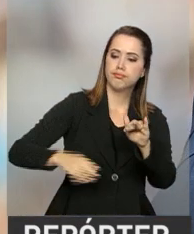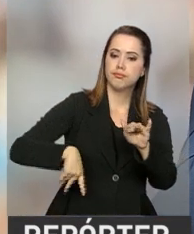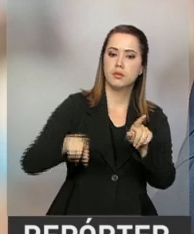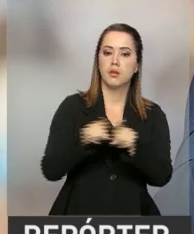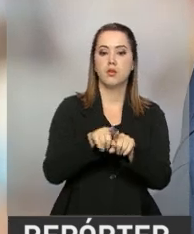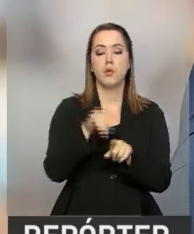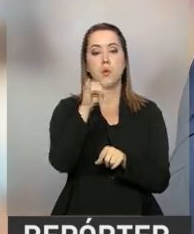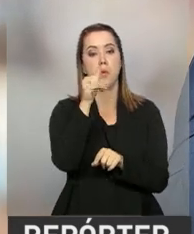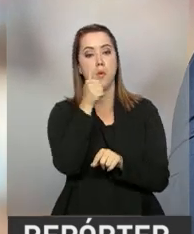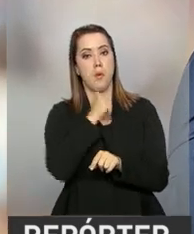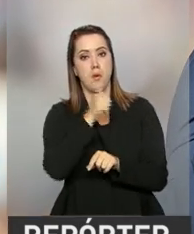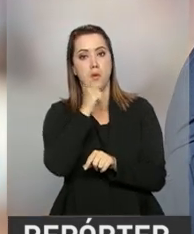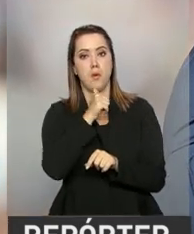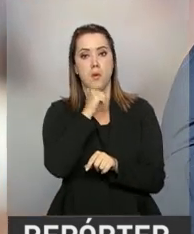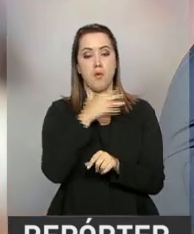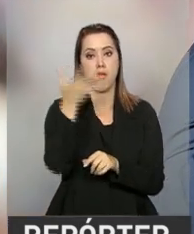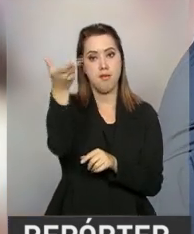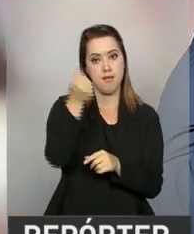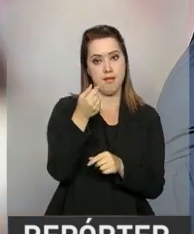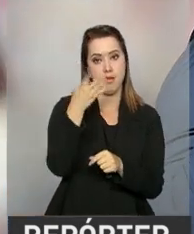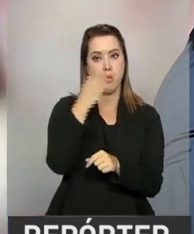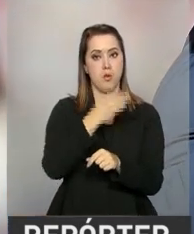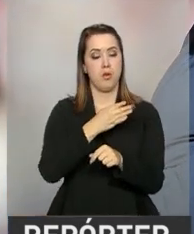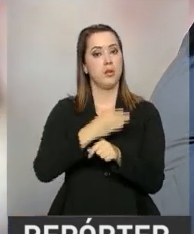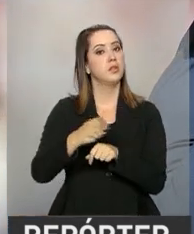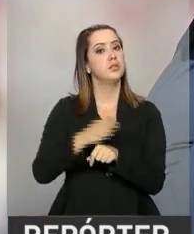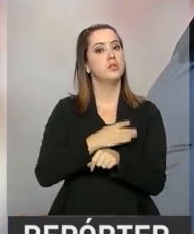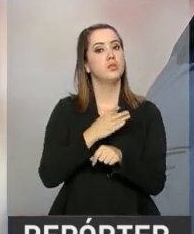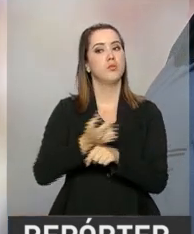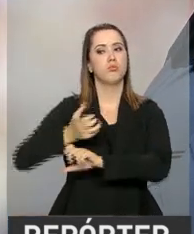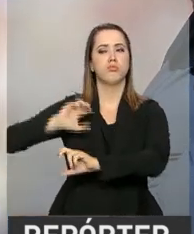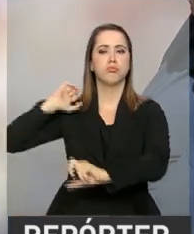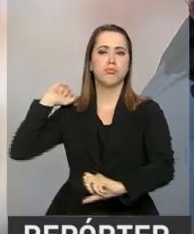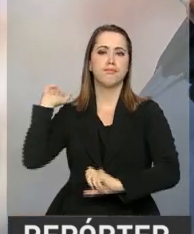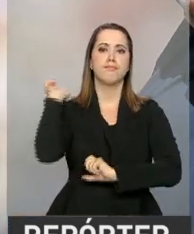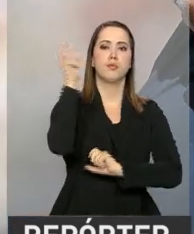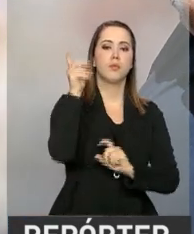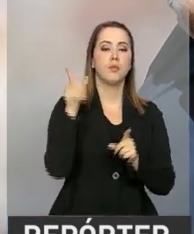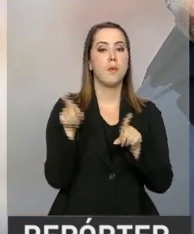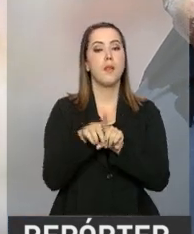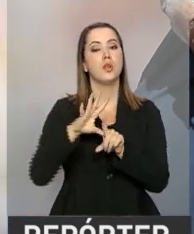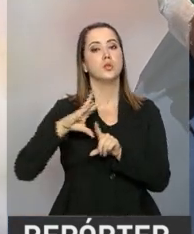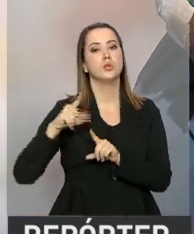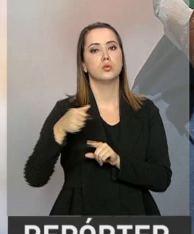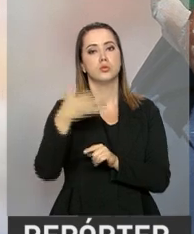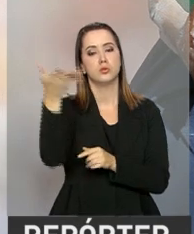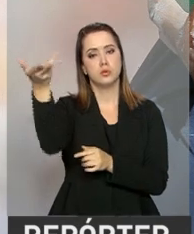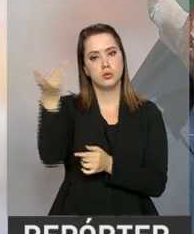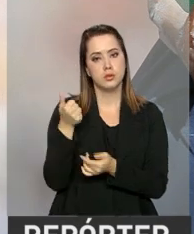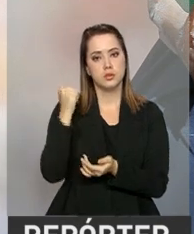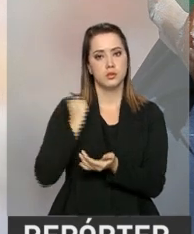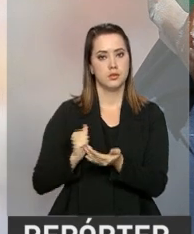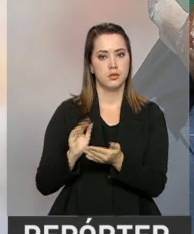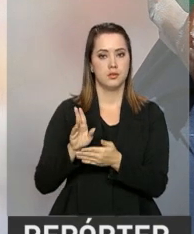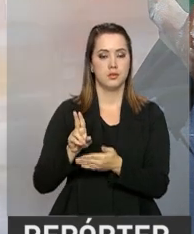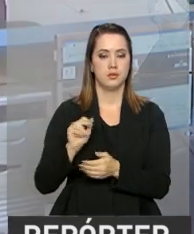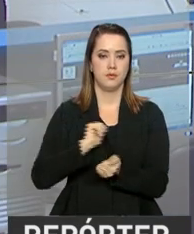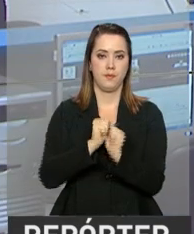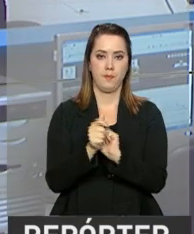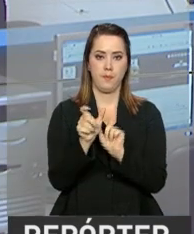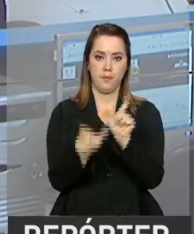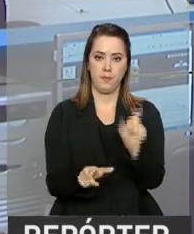e Isabela Campos recebeu o bronze no lançamento de disco todos recebem incentivo do Ministério do